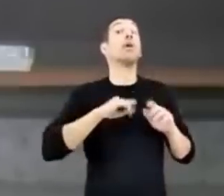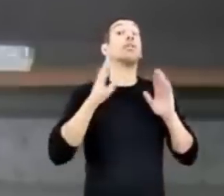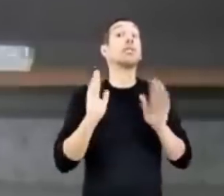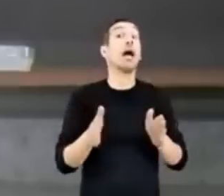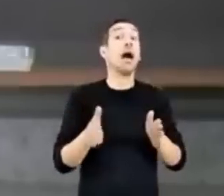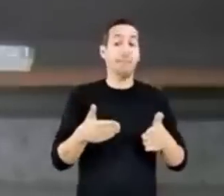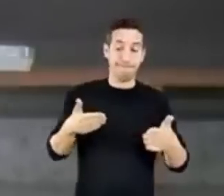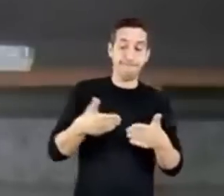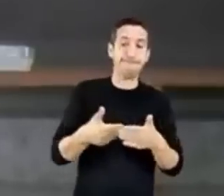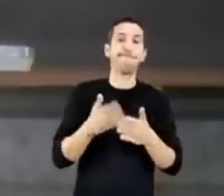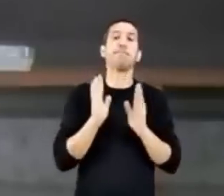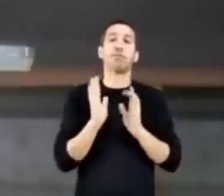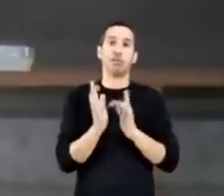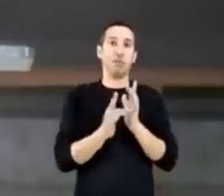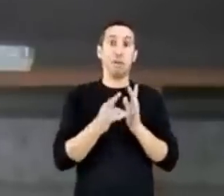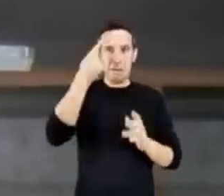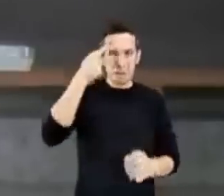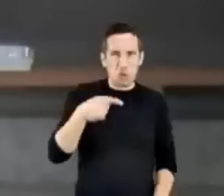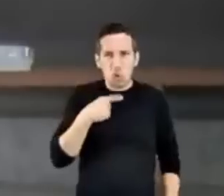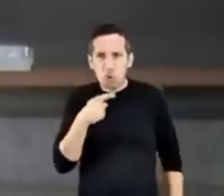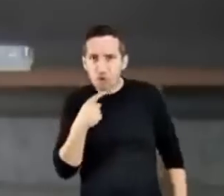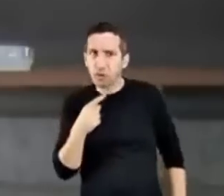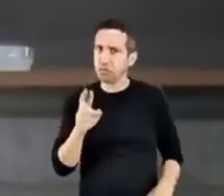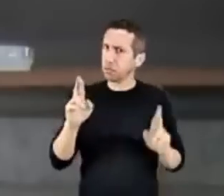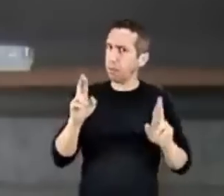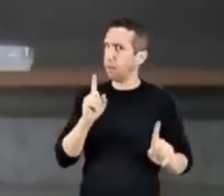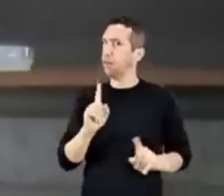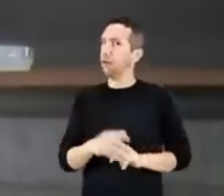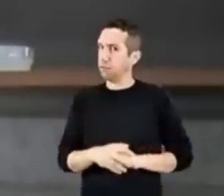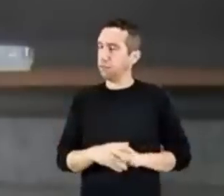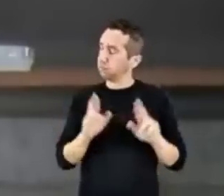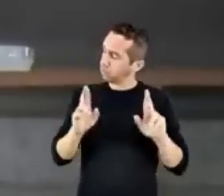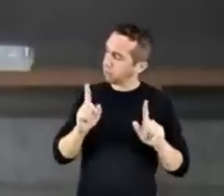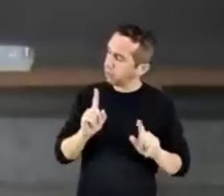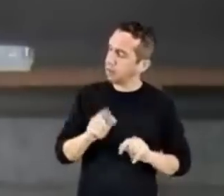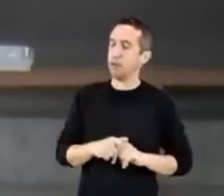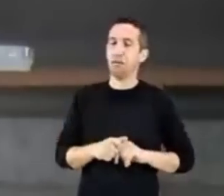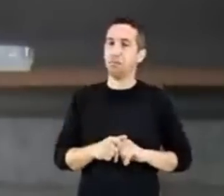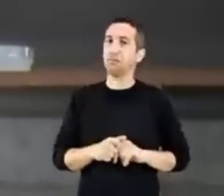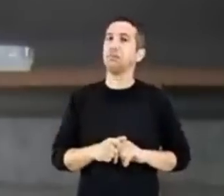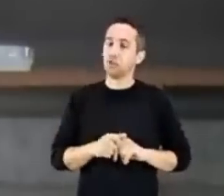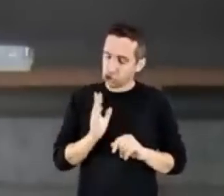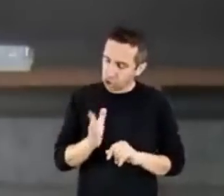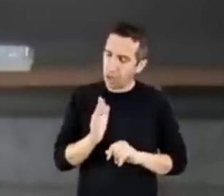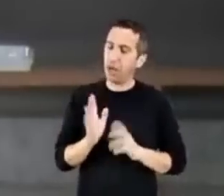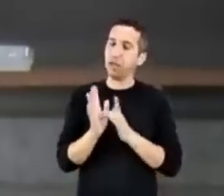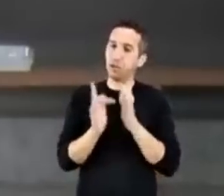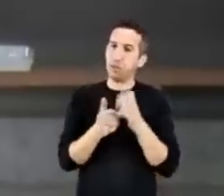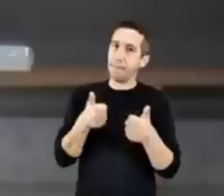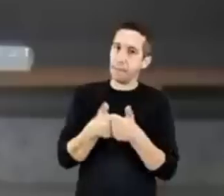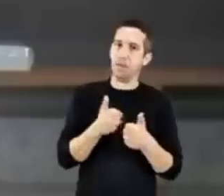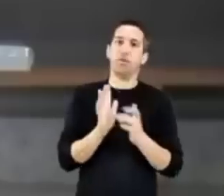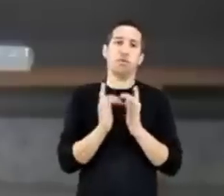espero que nenhum de nós duvide disso né Nós estamos realmente nos últimos dias e entenda que